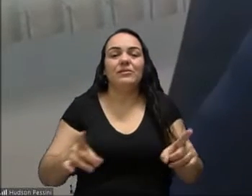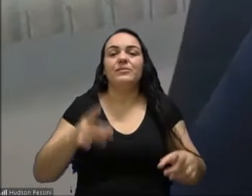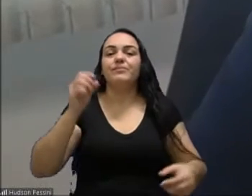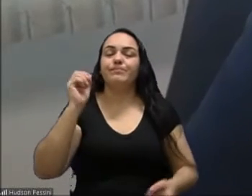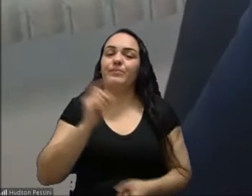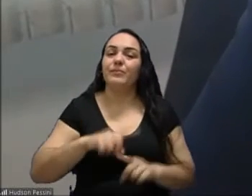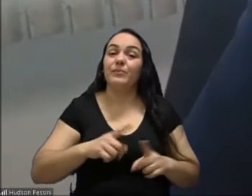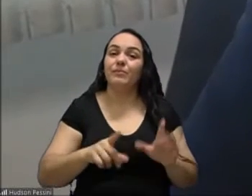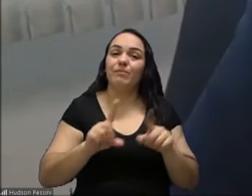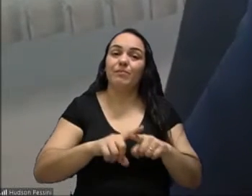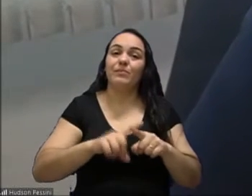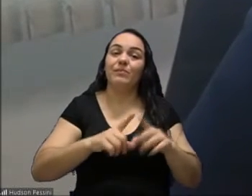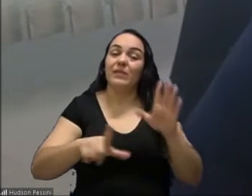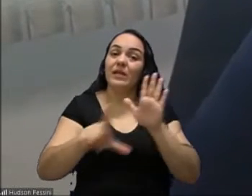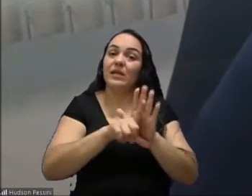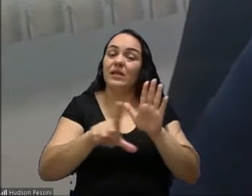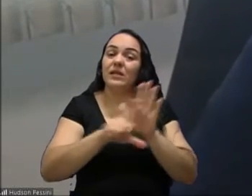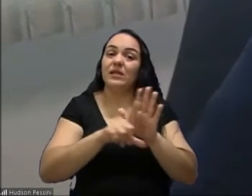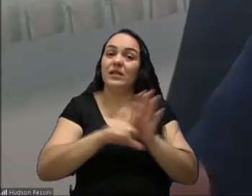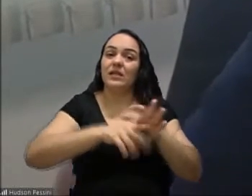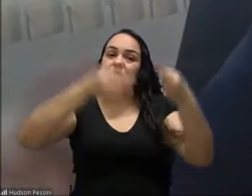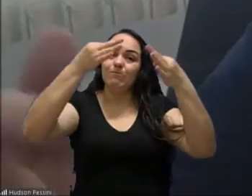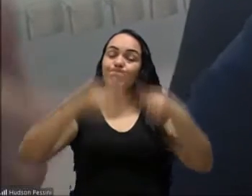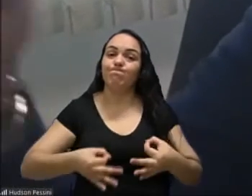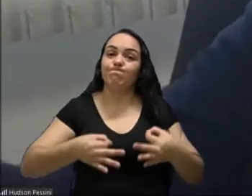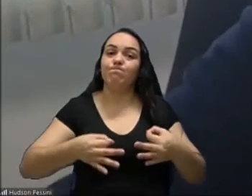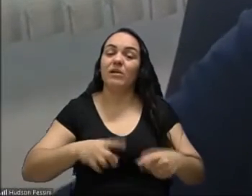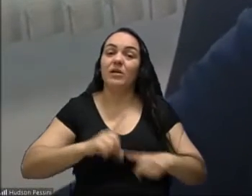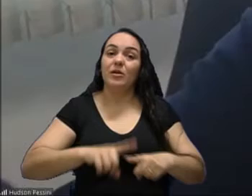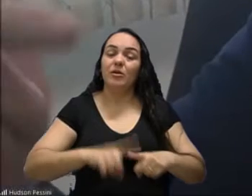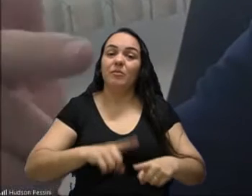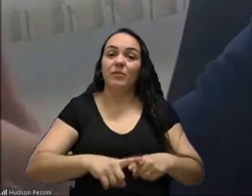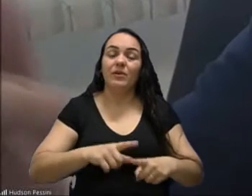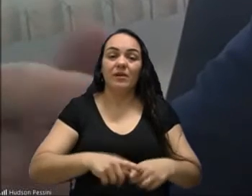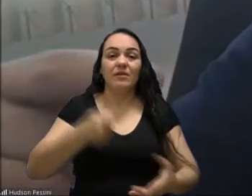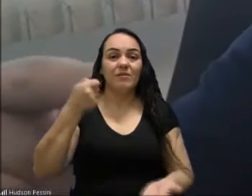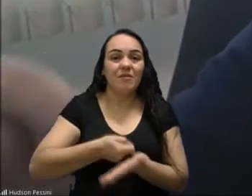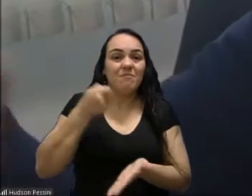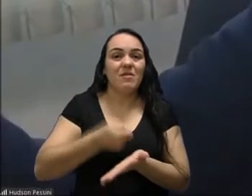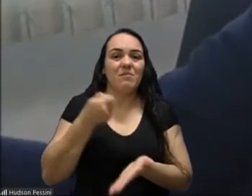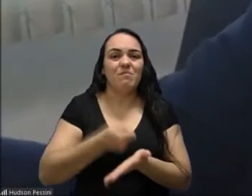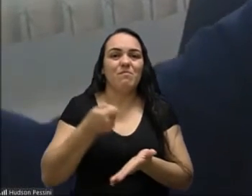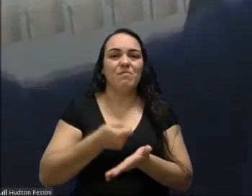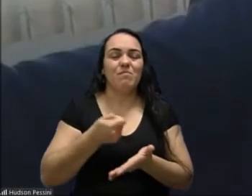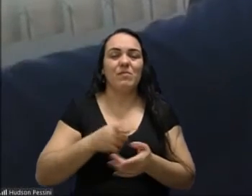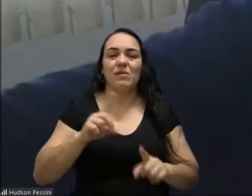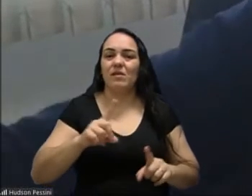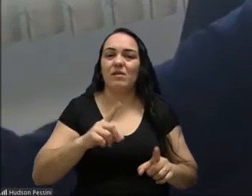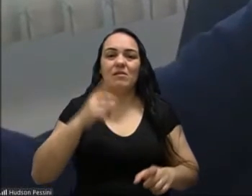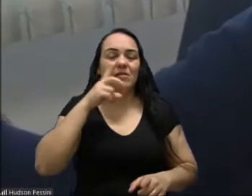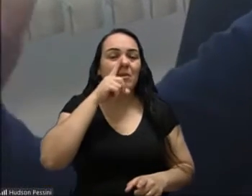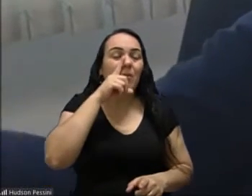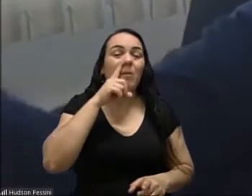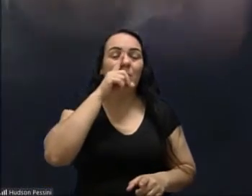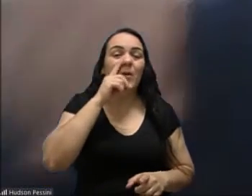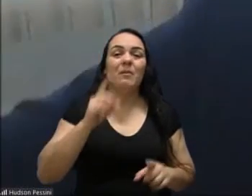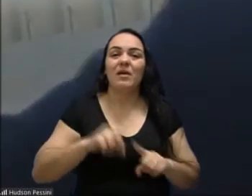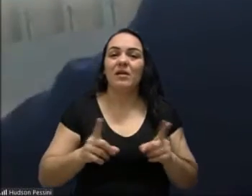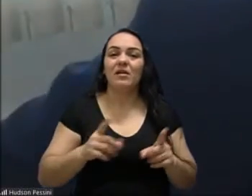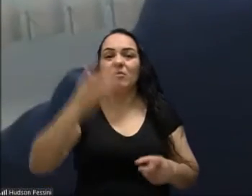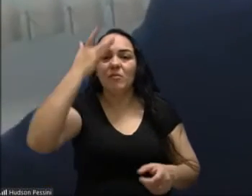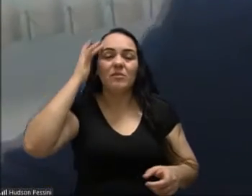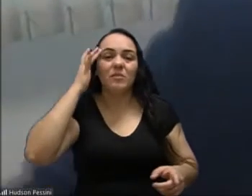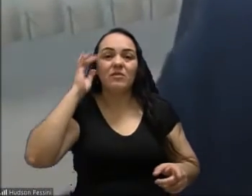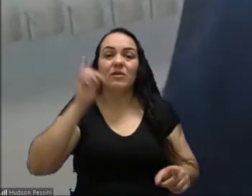estão à altura do delito porque se a punição é alta não é pra prejudicar o infrator é porque o cara não